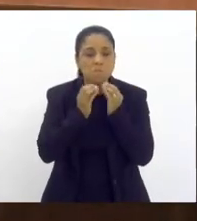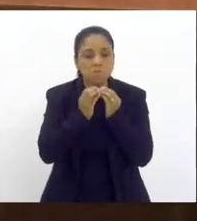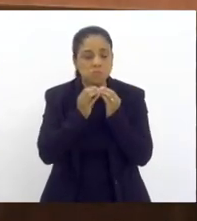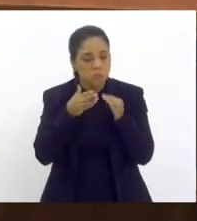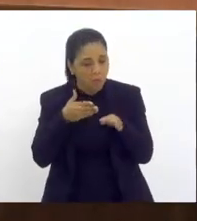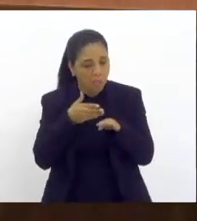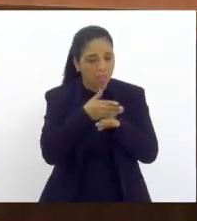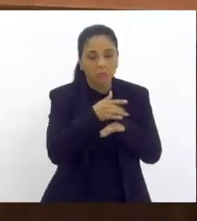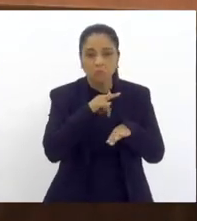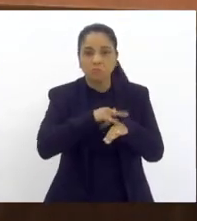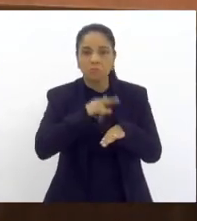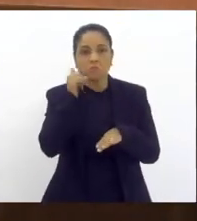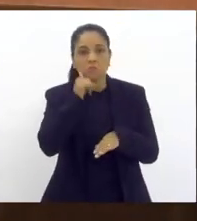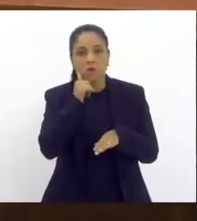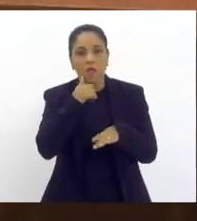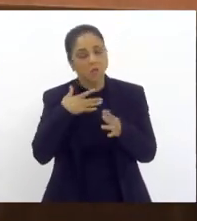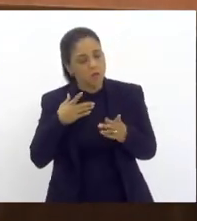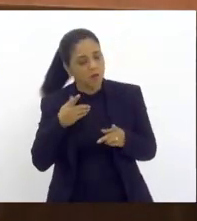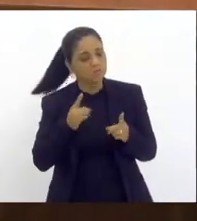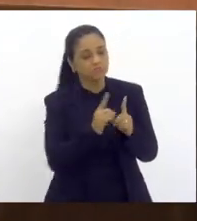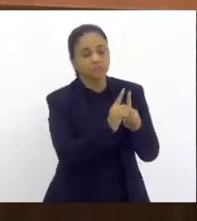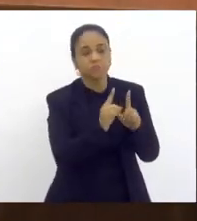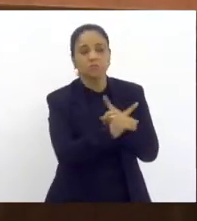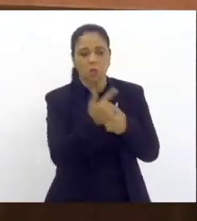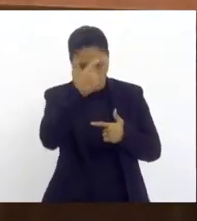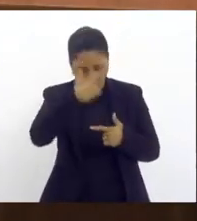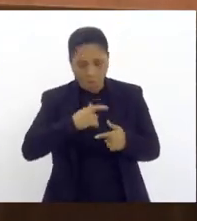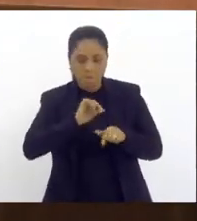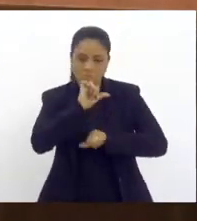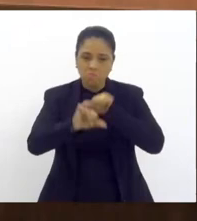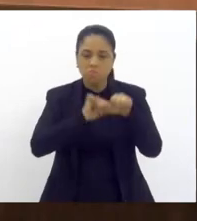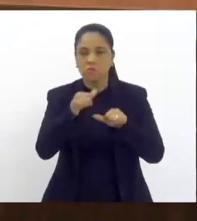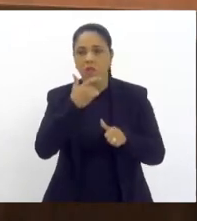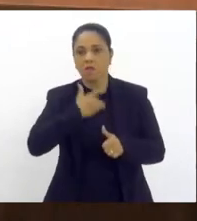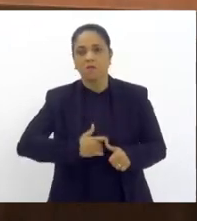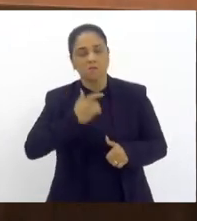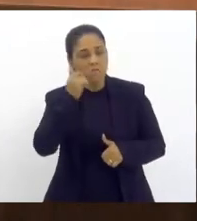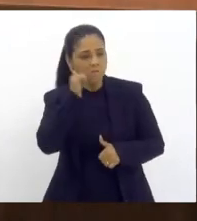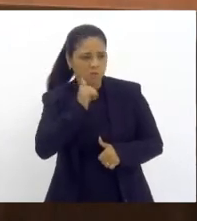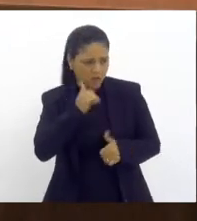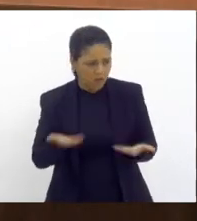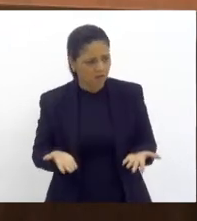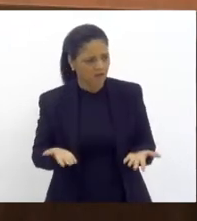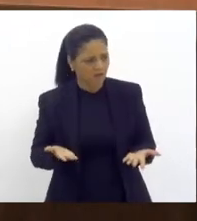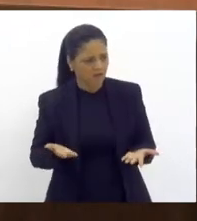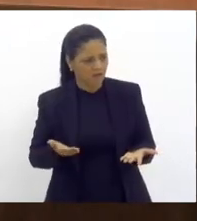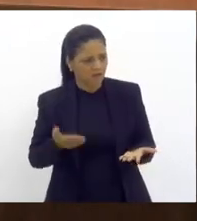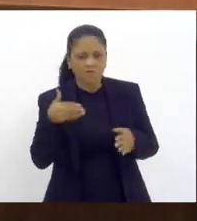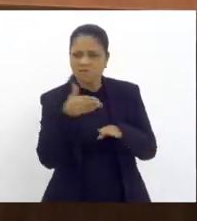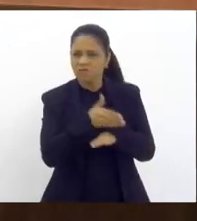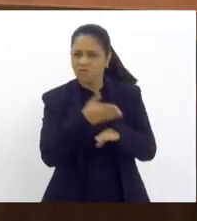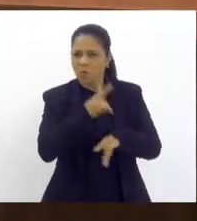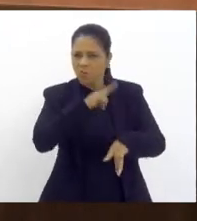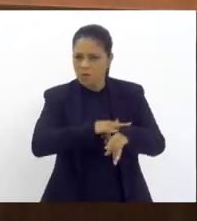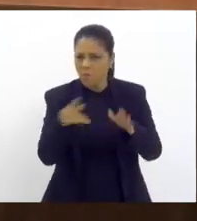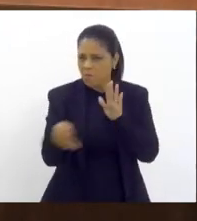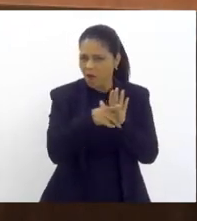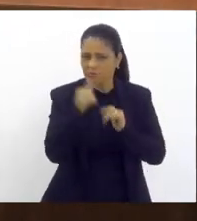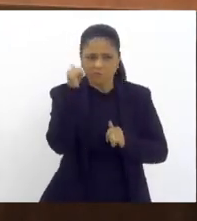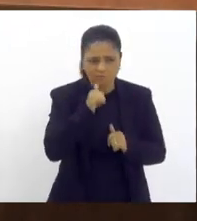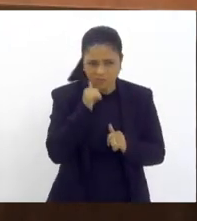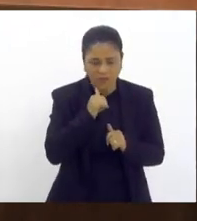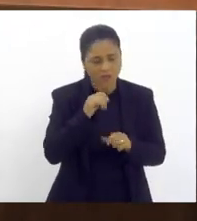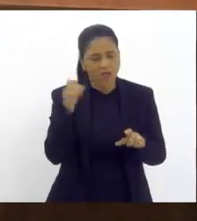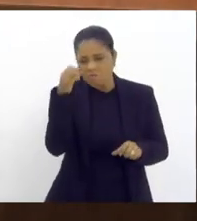lá, não, eu sou mulher e quero entrar e quero frequentar esse banheiro, porque eu me considero mulher. Isso é um absurdo, é